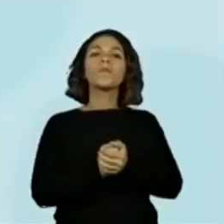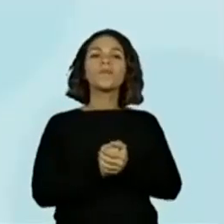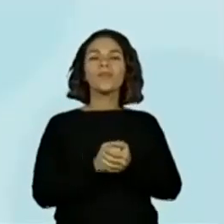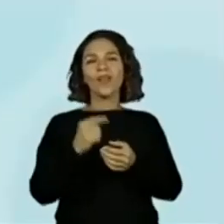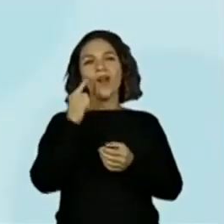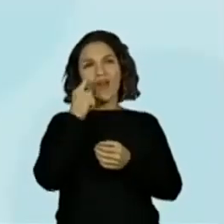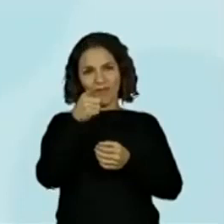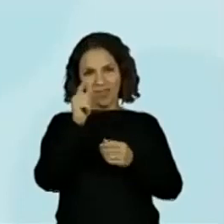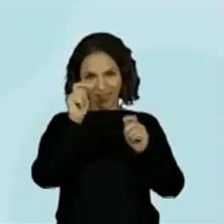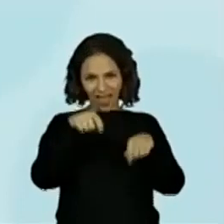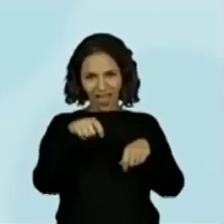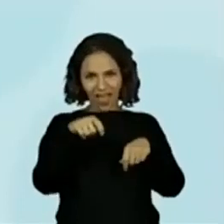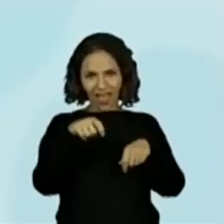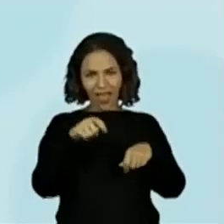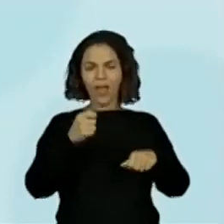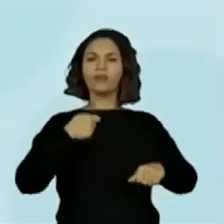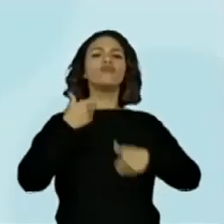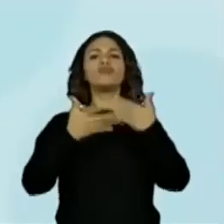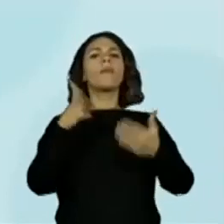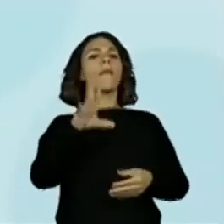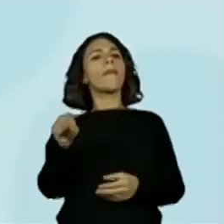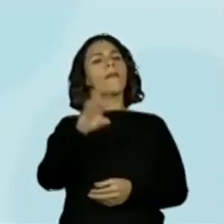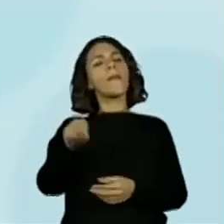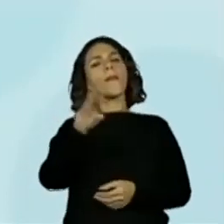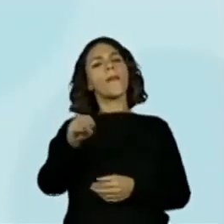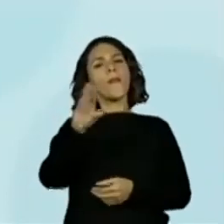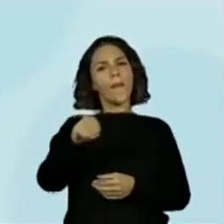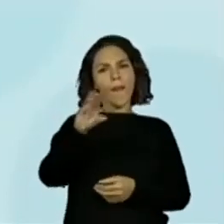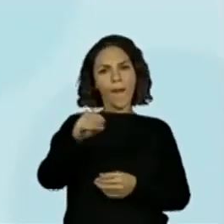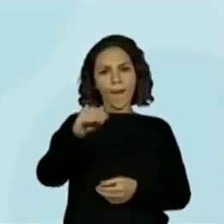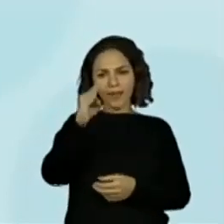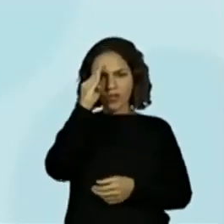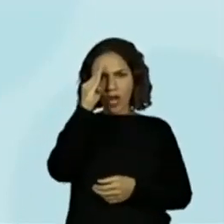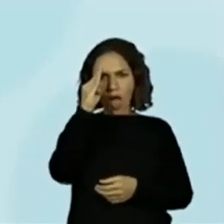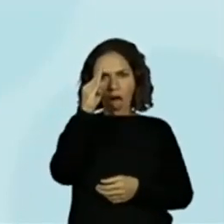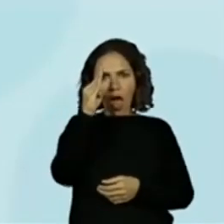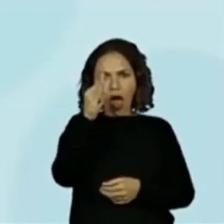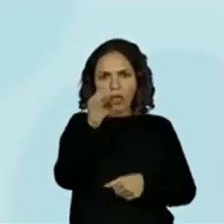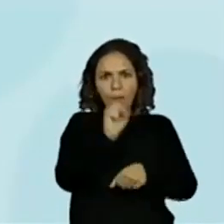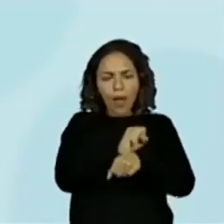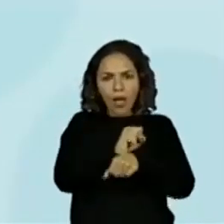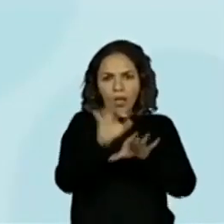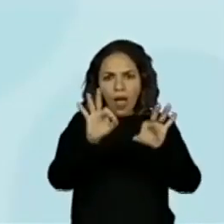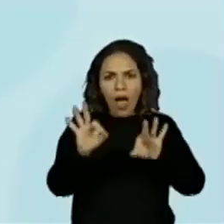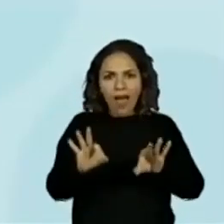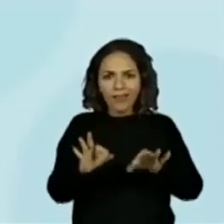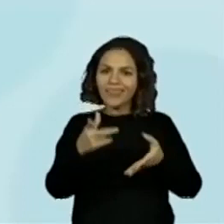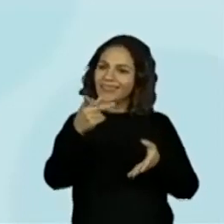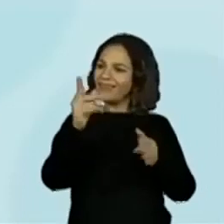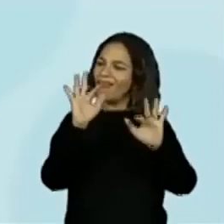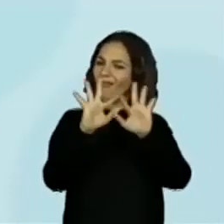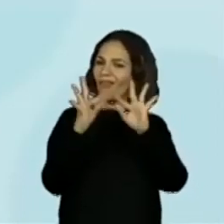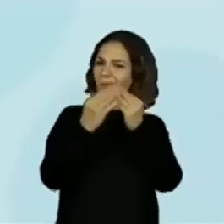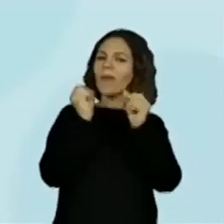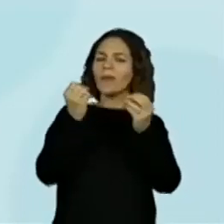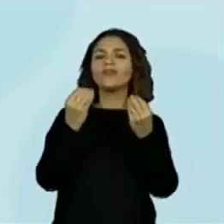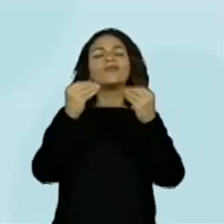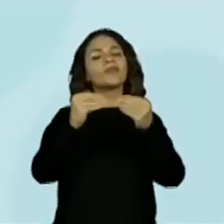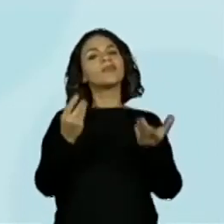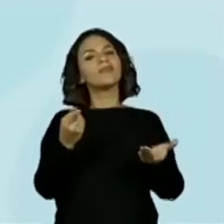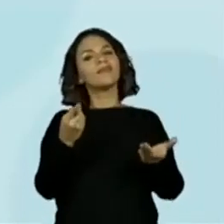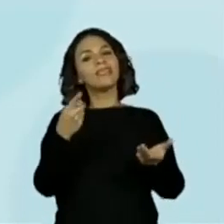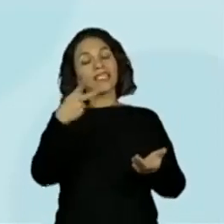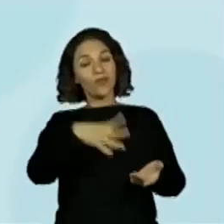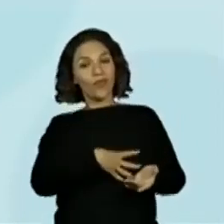Você fala assim? Coloca aí no texto para mim. Você também, mamãe, pode colocar. Como é que o seu filho fala